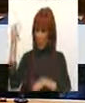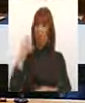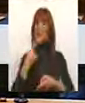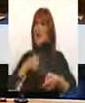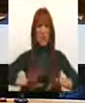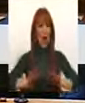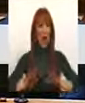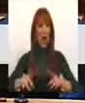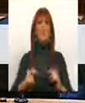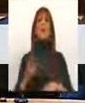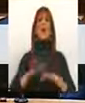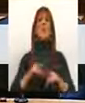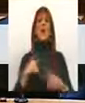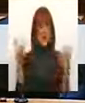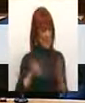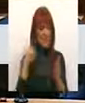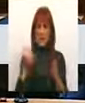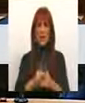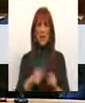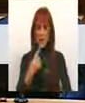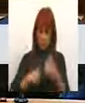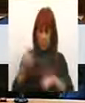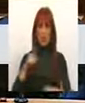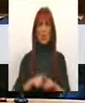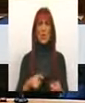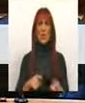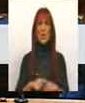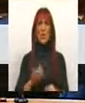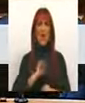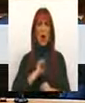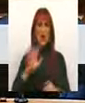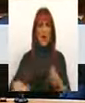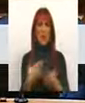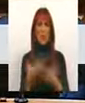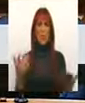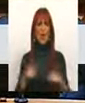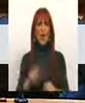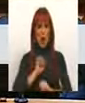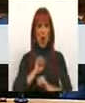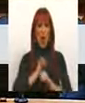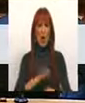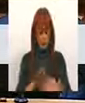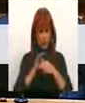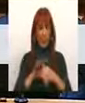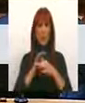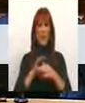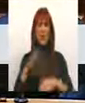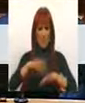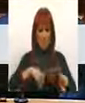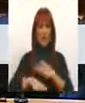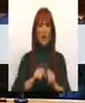volte a acontecer. E com isso contam sempre com a denúncia dos erros, com as nossas propostas e com a nossa solidariedade para